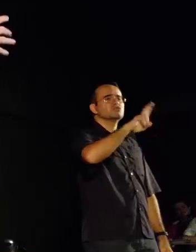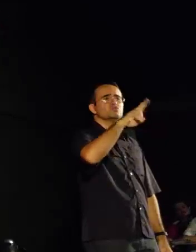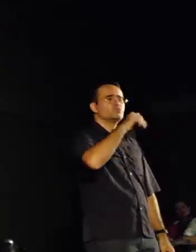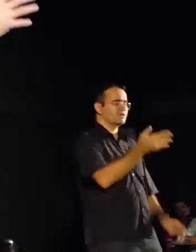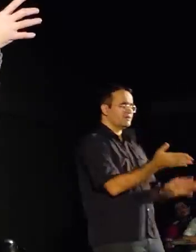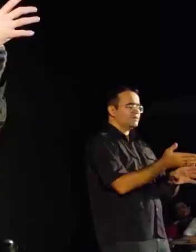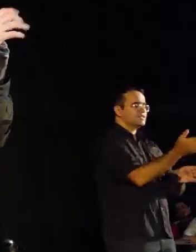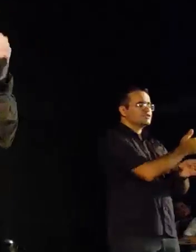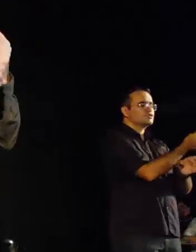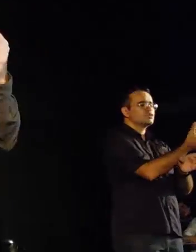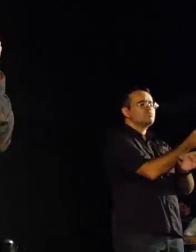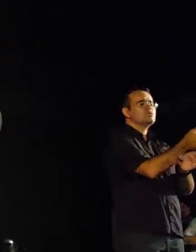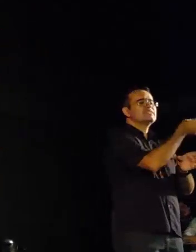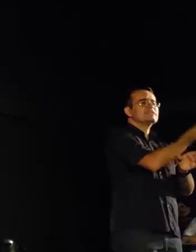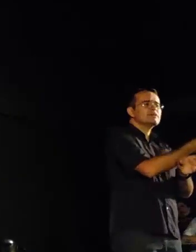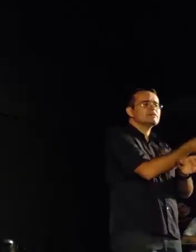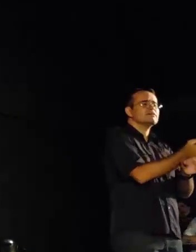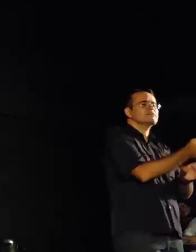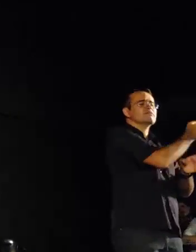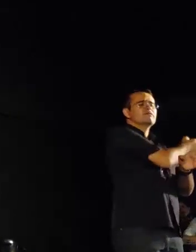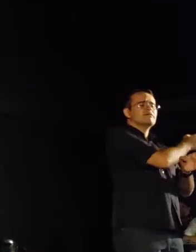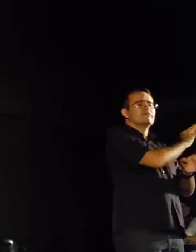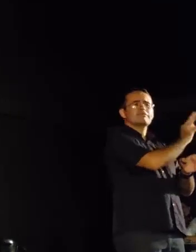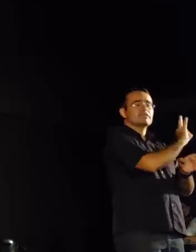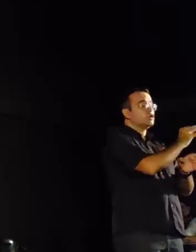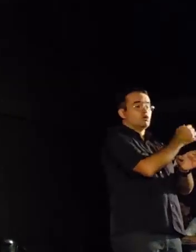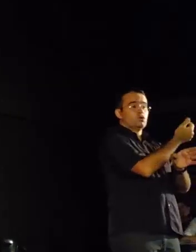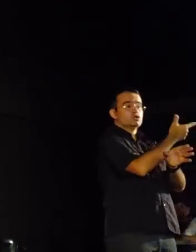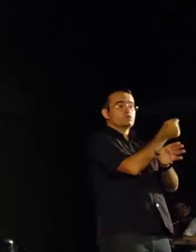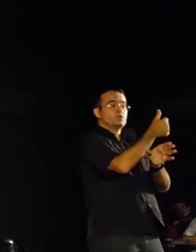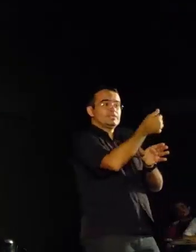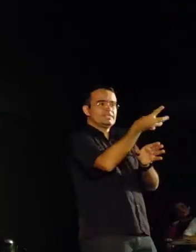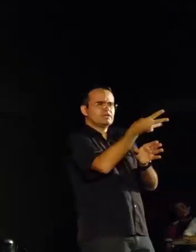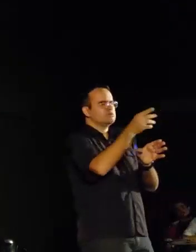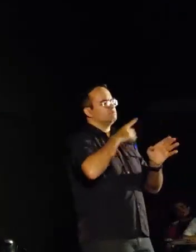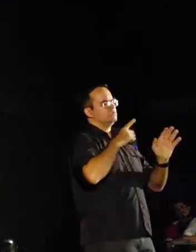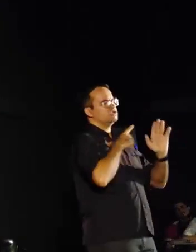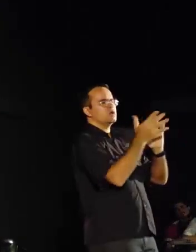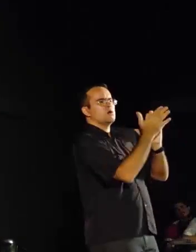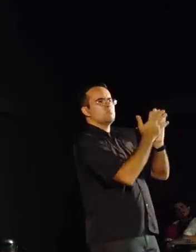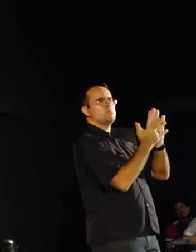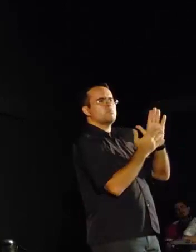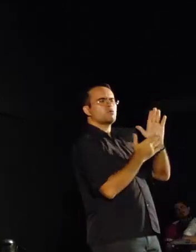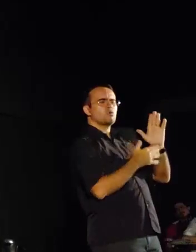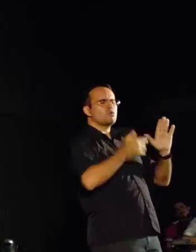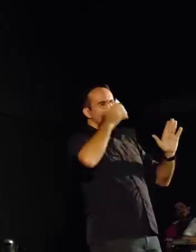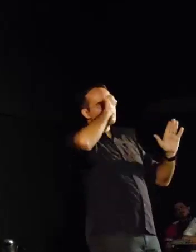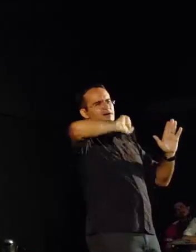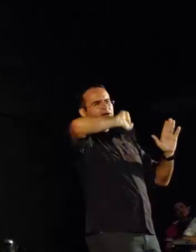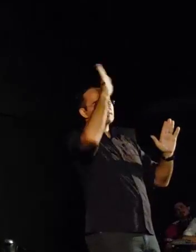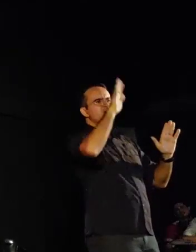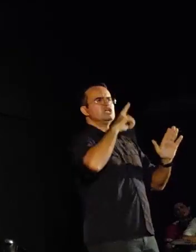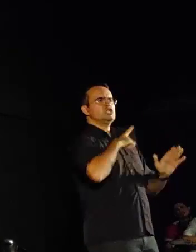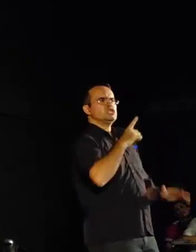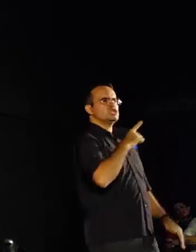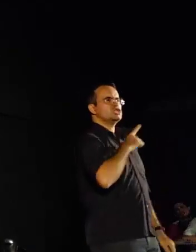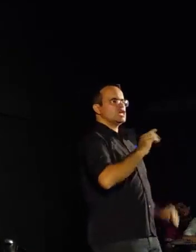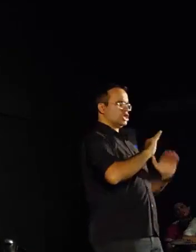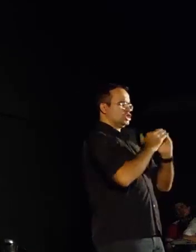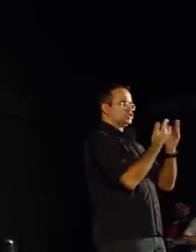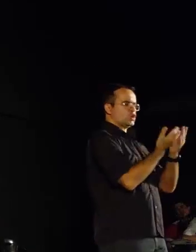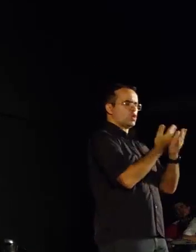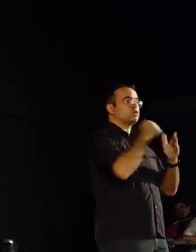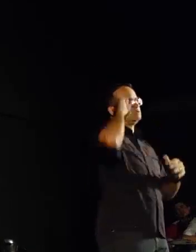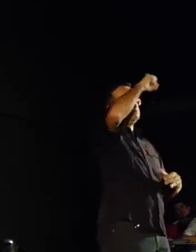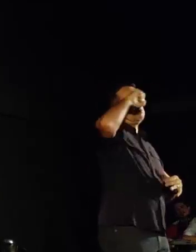2013, mas perceba uma coisa interessante. 2013 tinha pautas muito claras. Eu quero escola padrão FIFA,